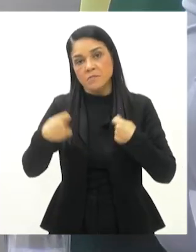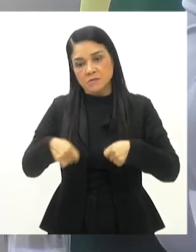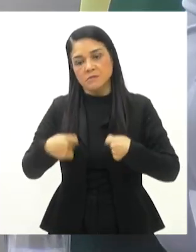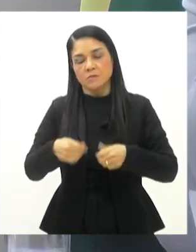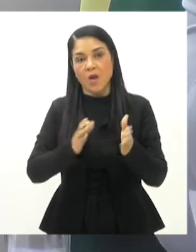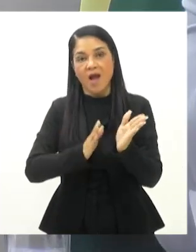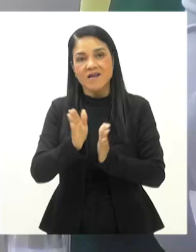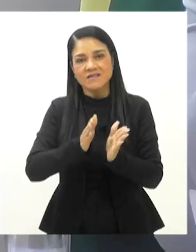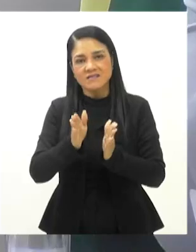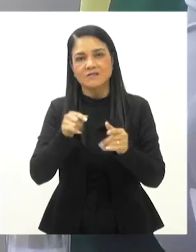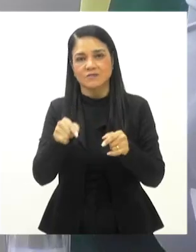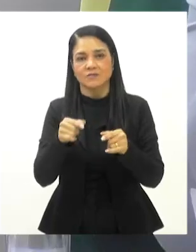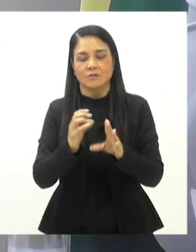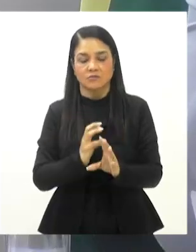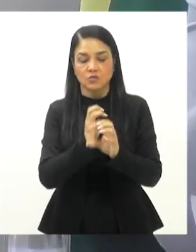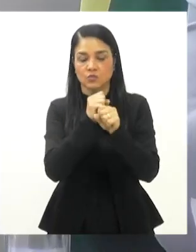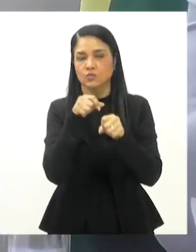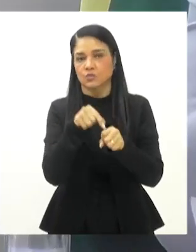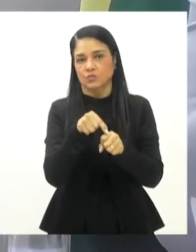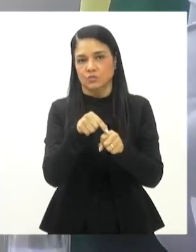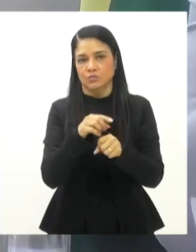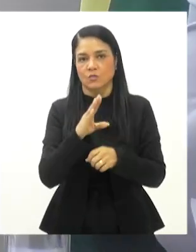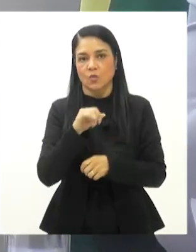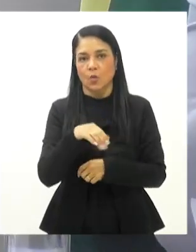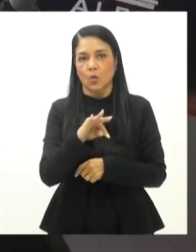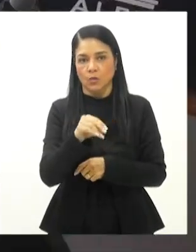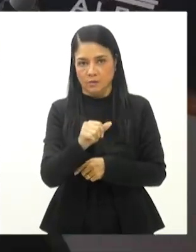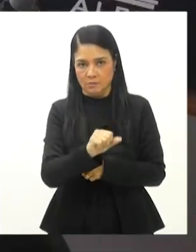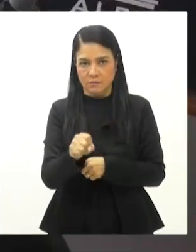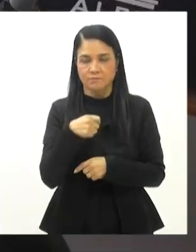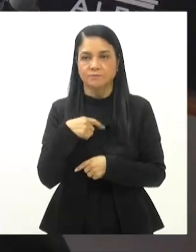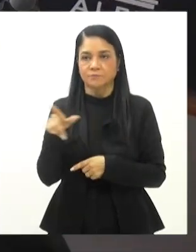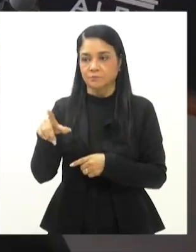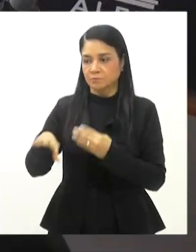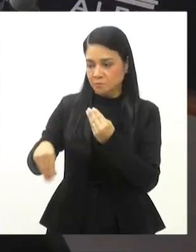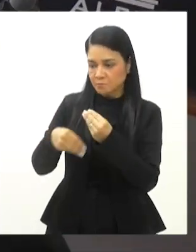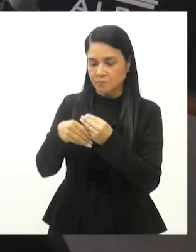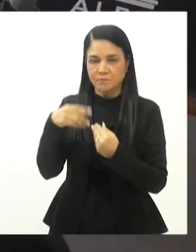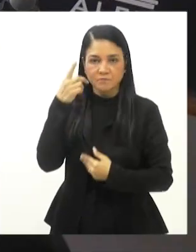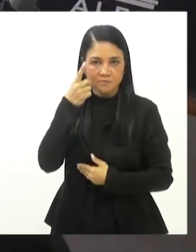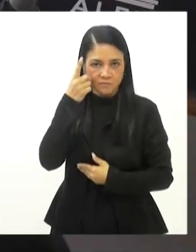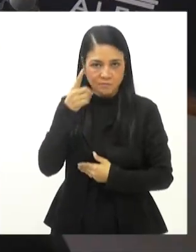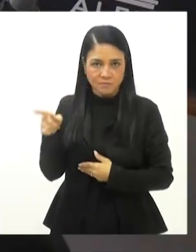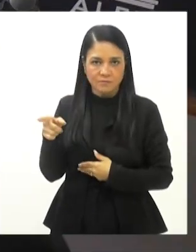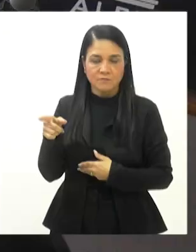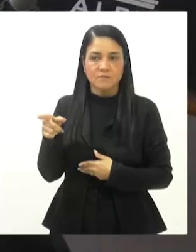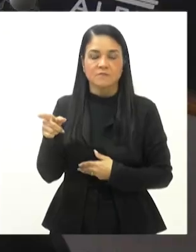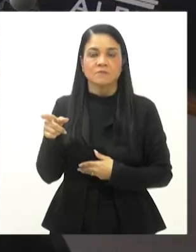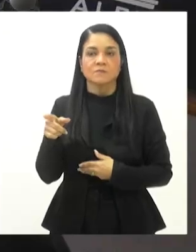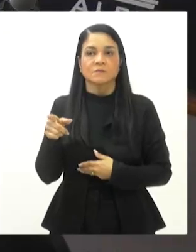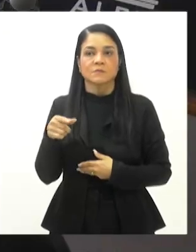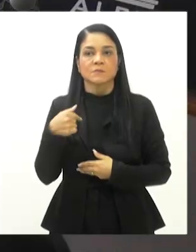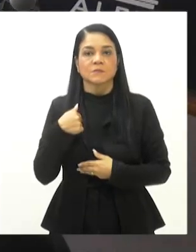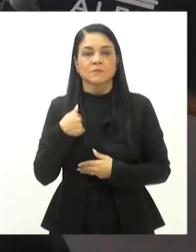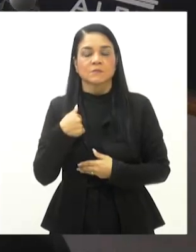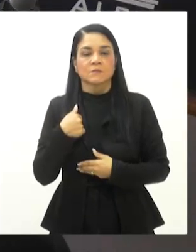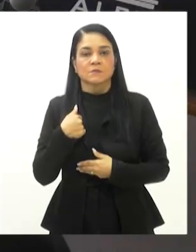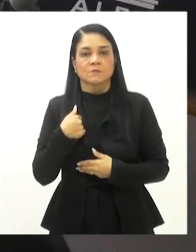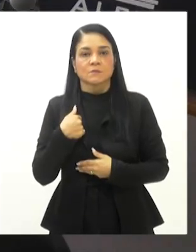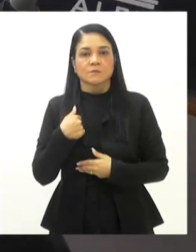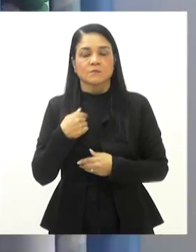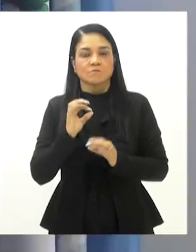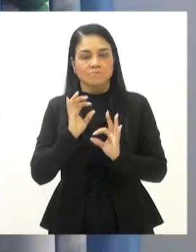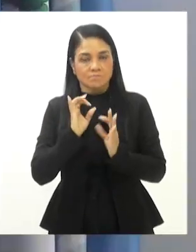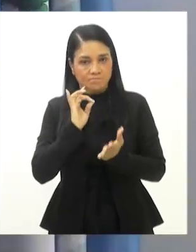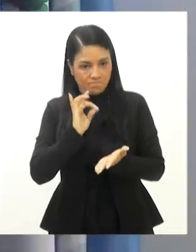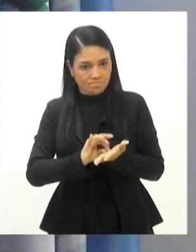acesso a essa prestação de contas. Deputado Alan Lopes, se me permite um breve à parte, antes de passar a palavra ao deputado Latino Finoploc. Na realidade,